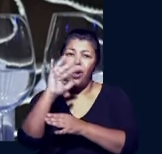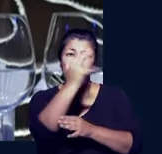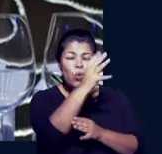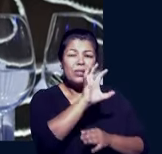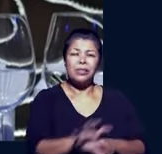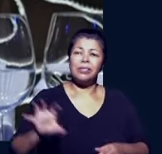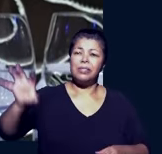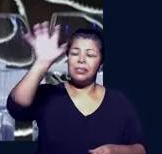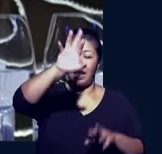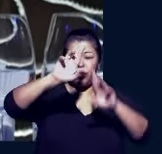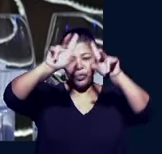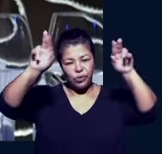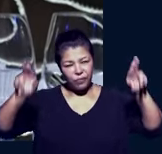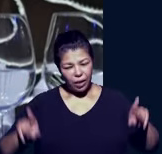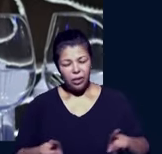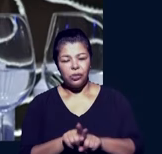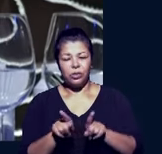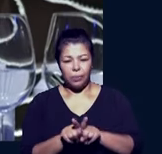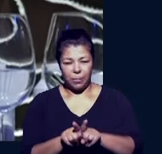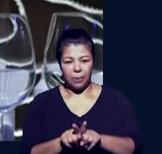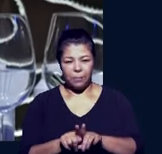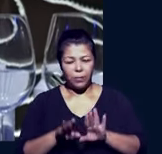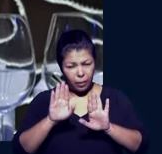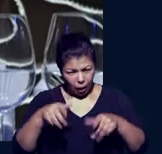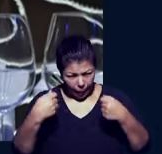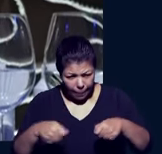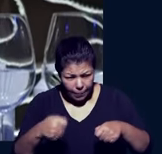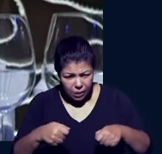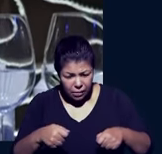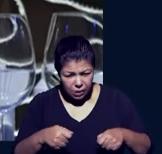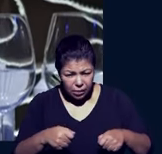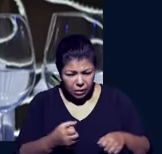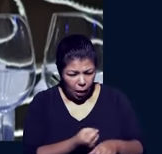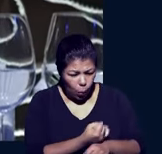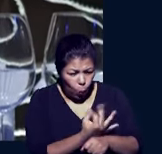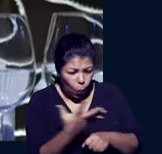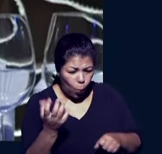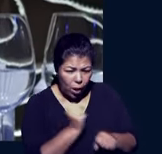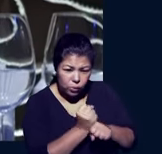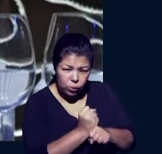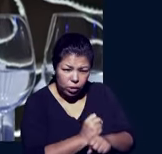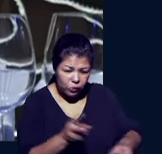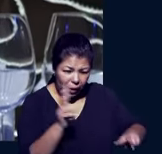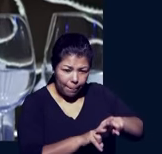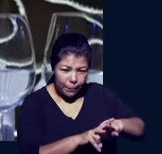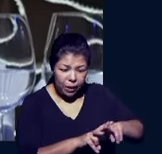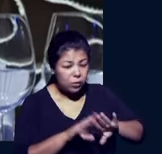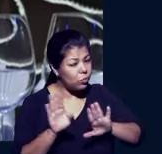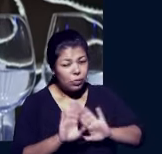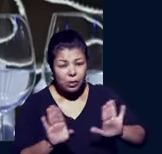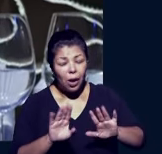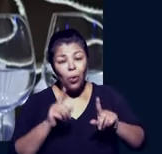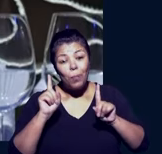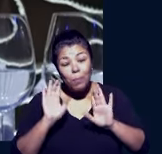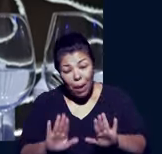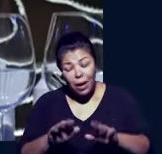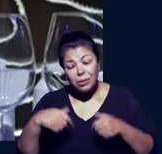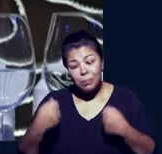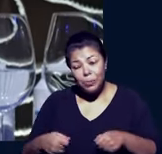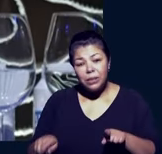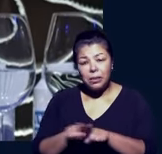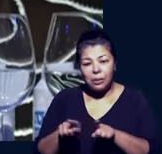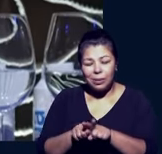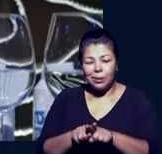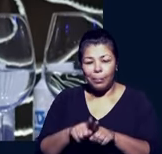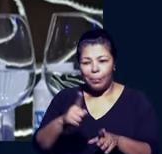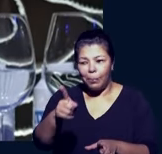endurecimento não não aumentar a pena mas aumentar diminuir progressão não dá para quem porta fuzil para quem